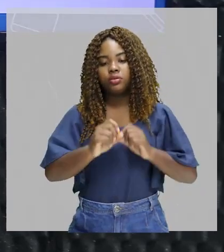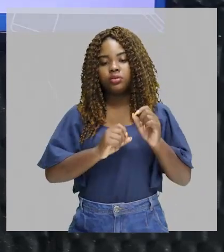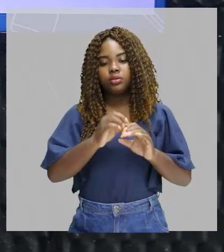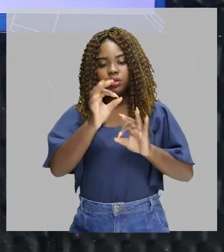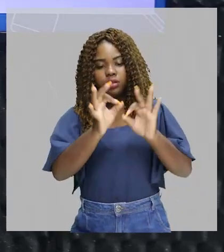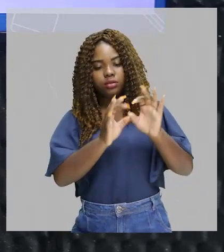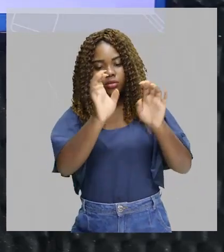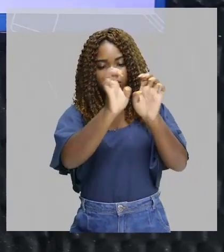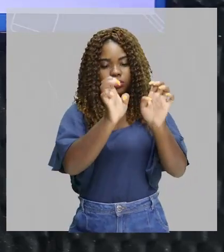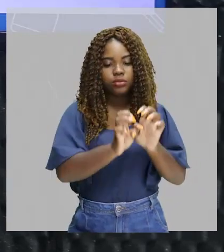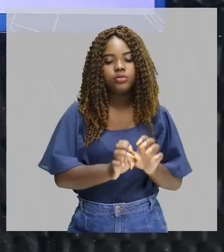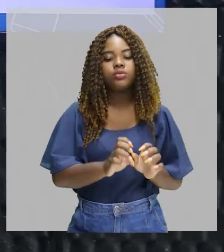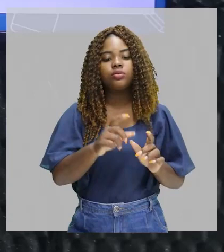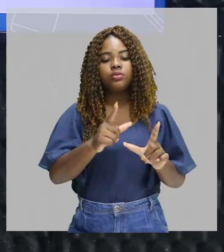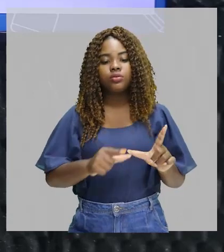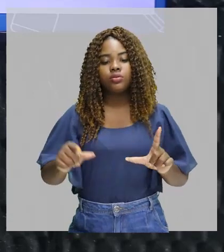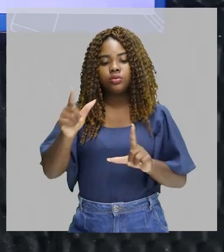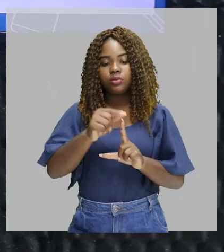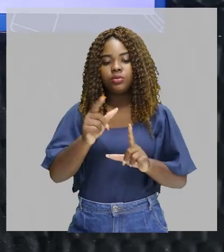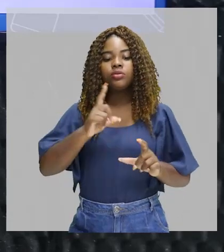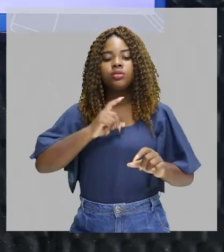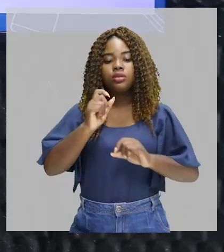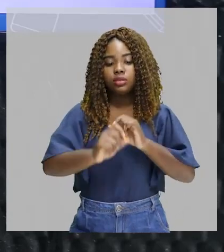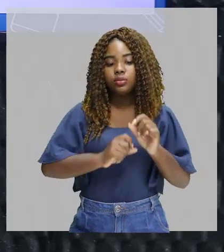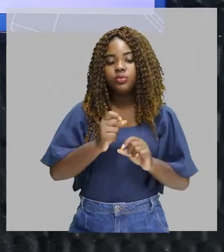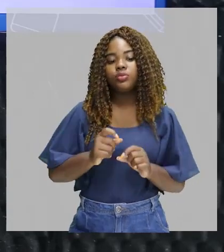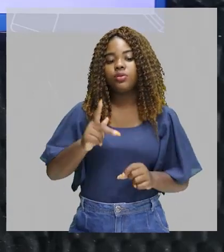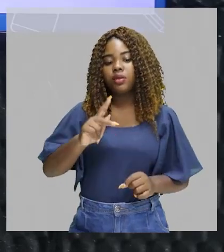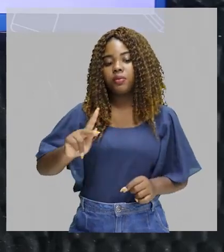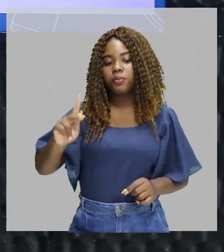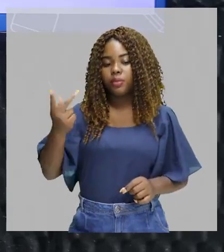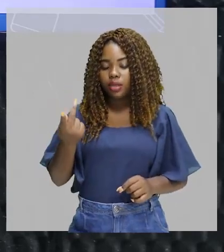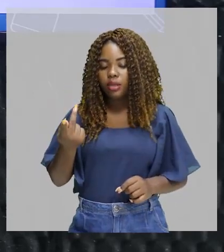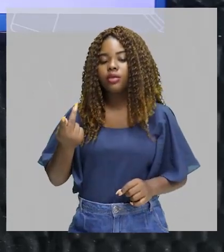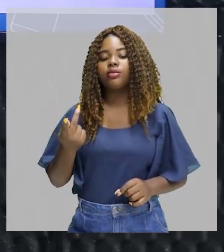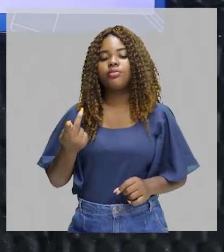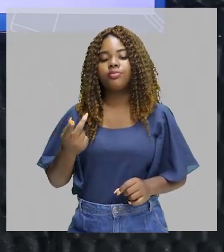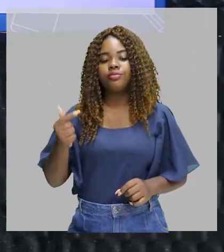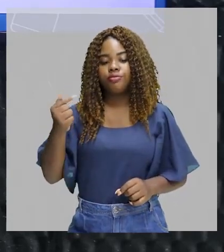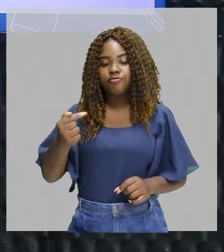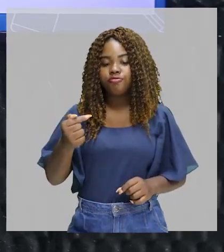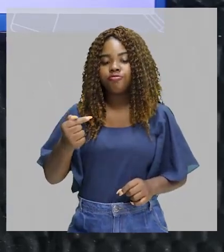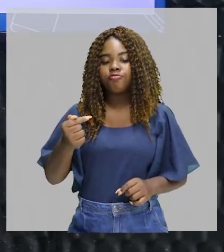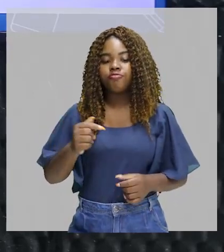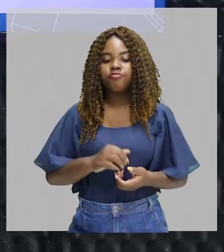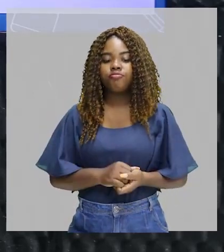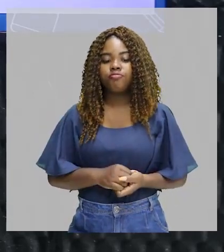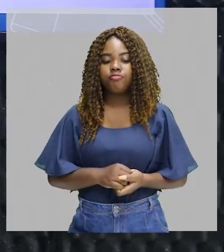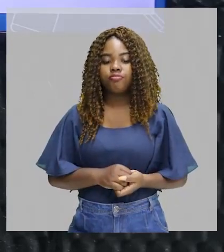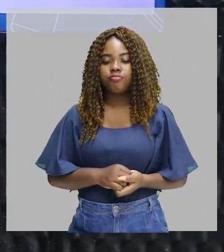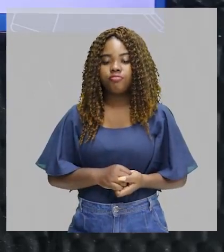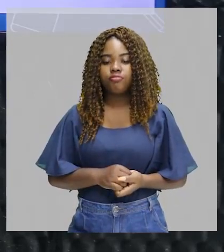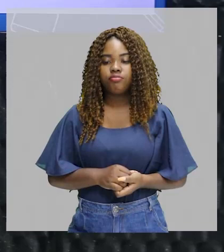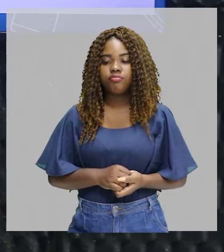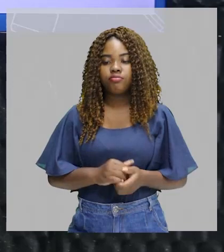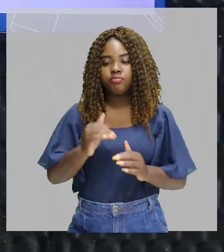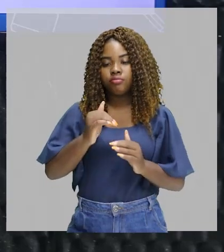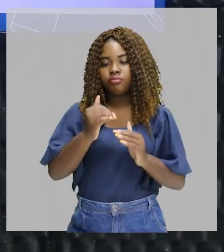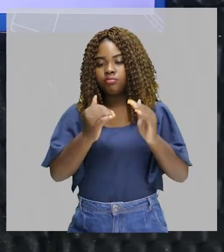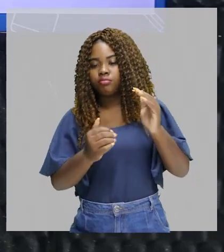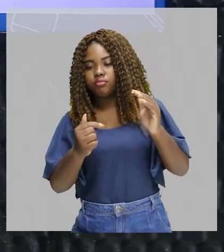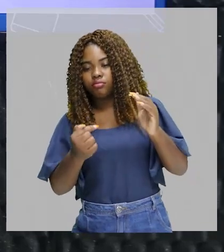logarítmica, ok? Um pH 7, nós vamos ter um meio neutro, menor do que 7, um meio